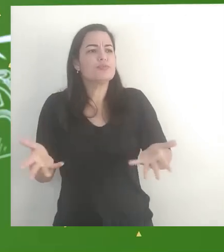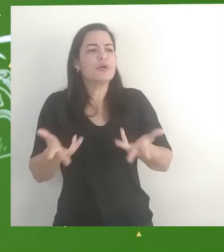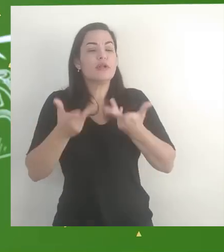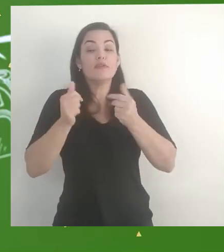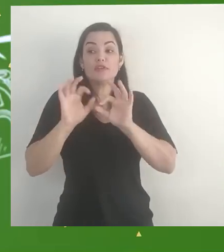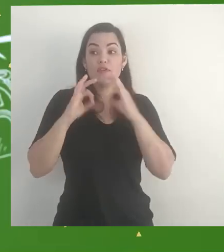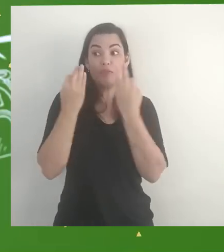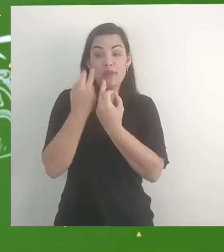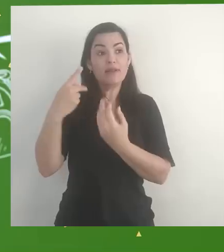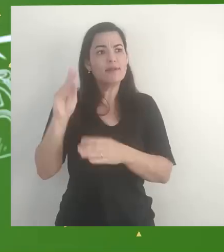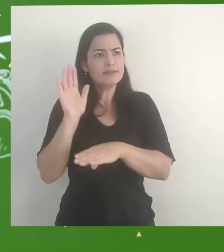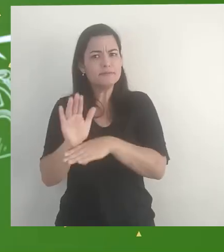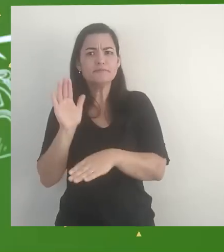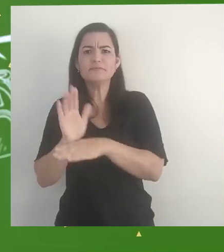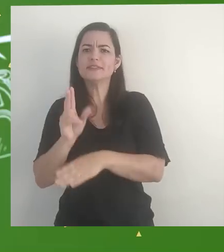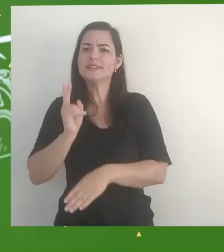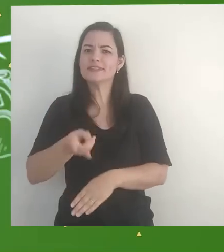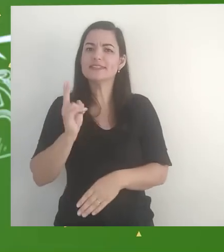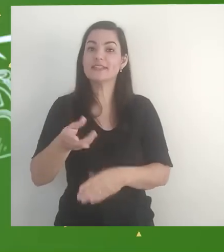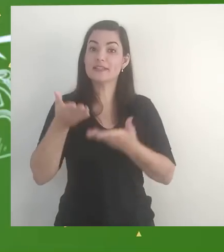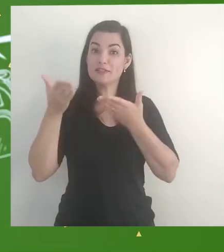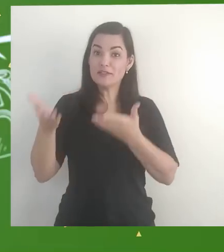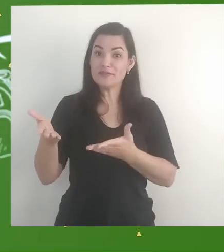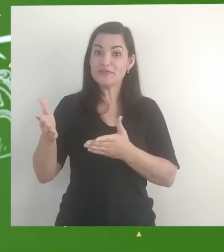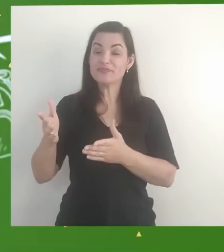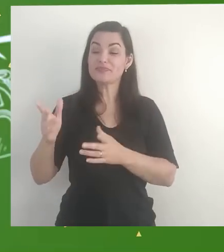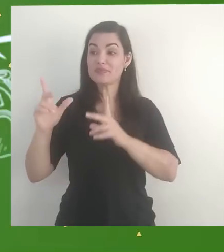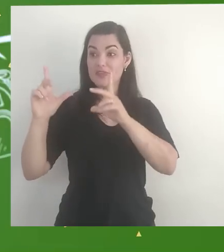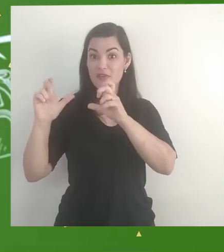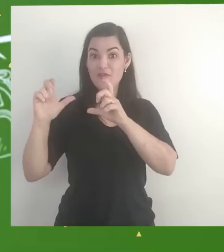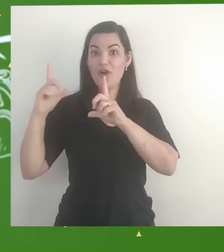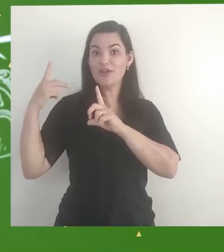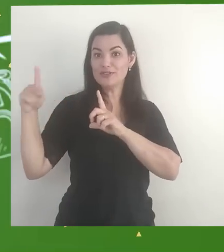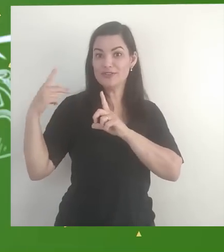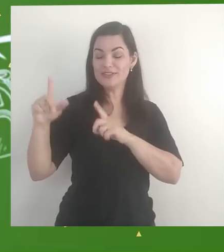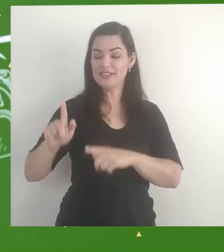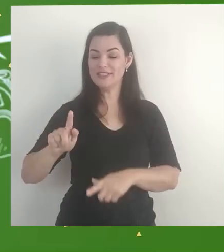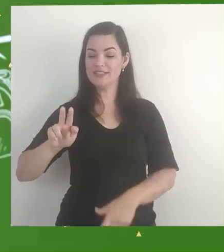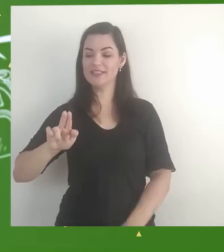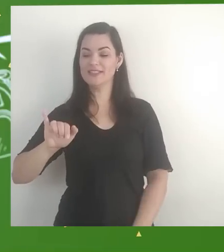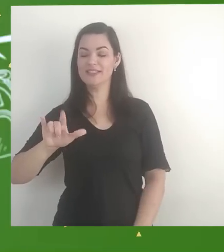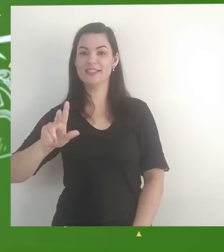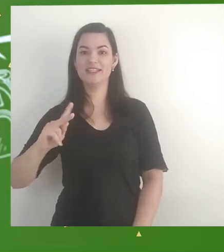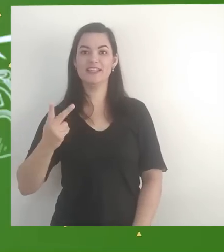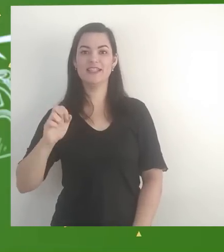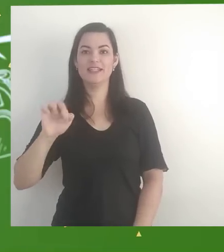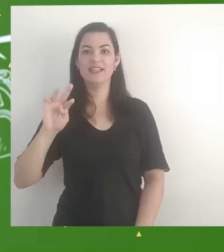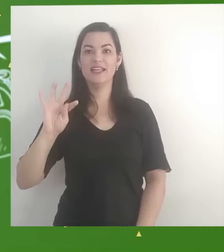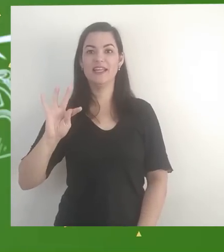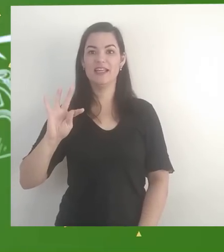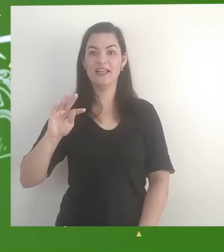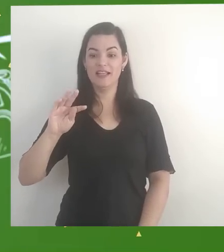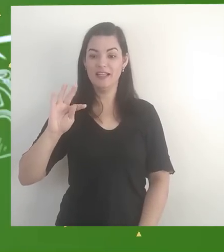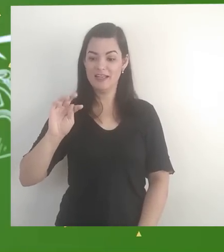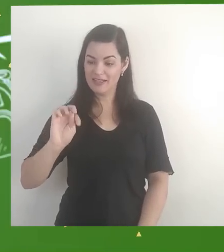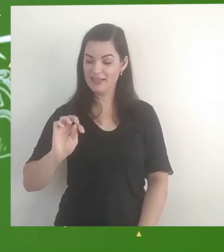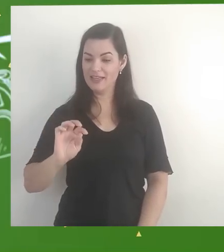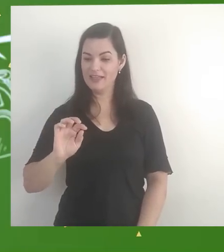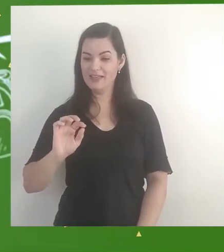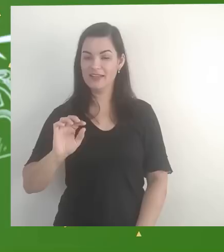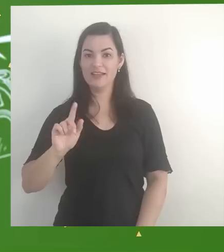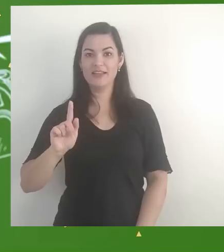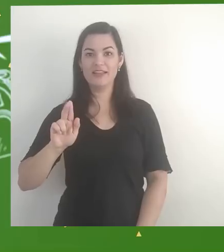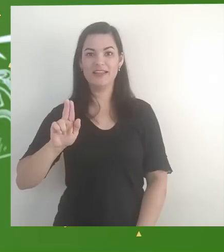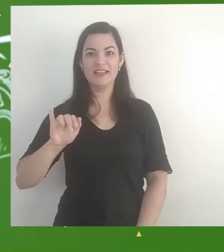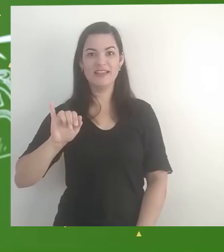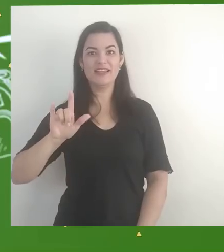família ajuda bastante. Então, nessa imagem aqui que o Guilherme está segurando para nós temos um avião que foi feito